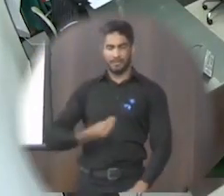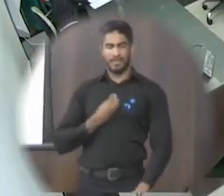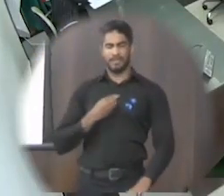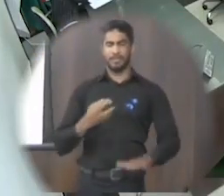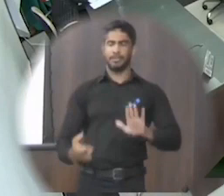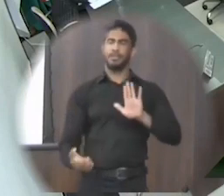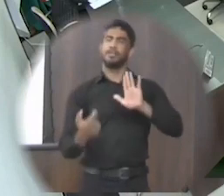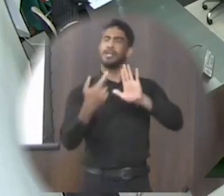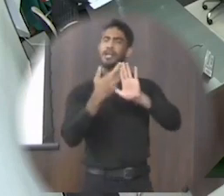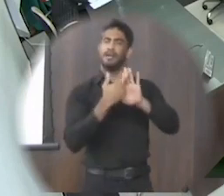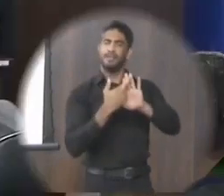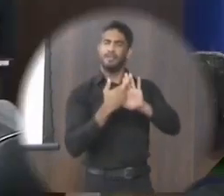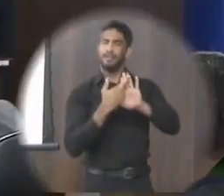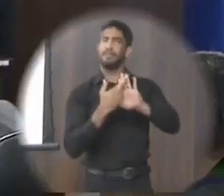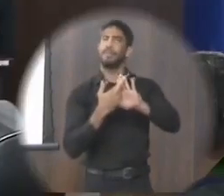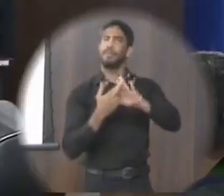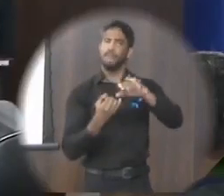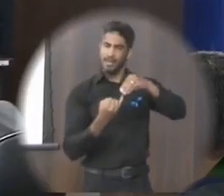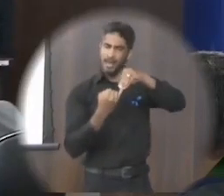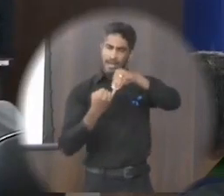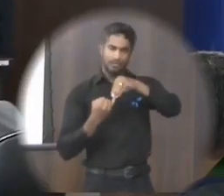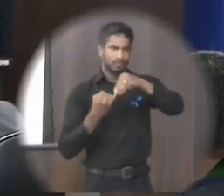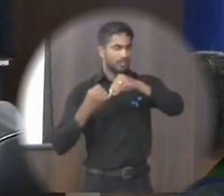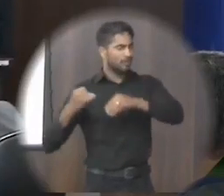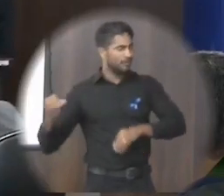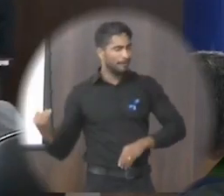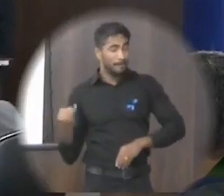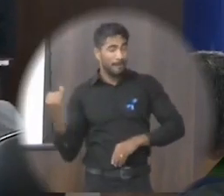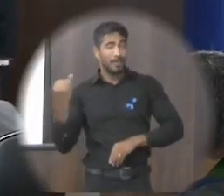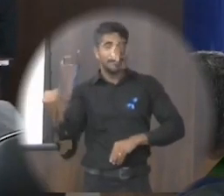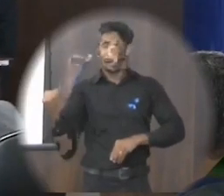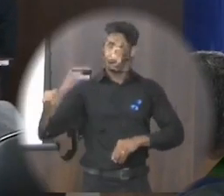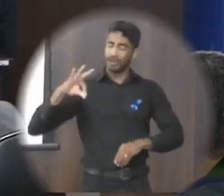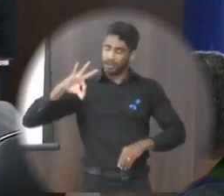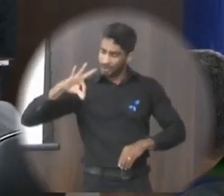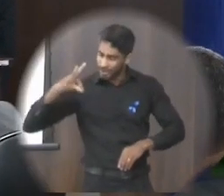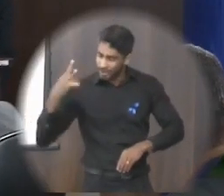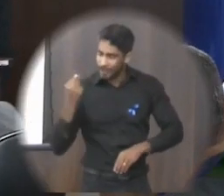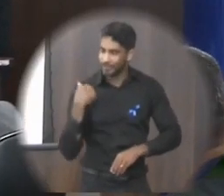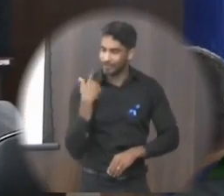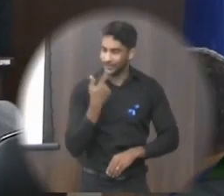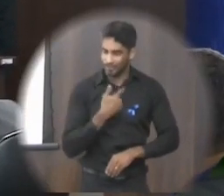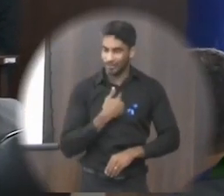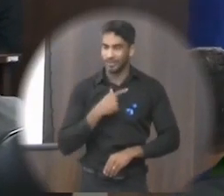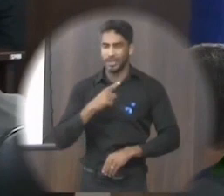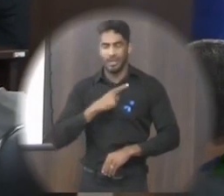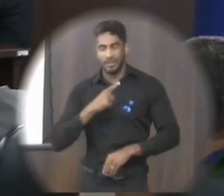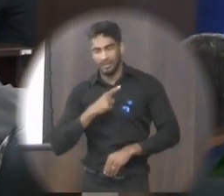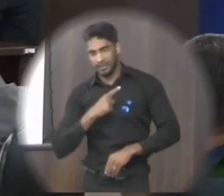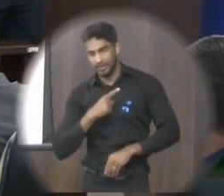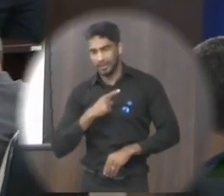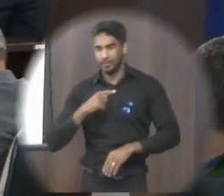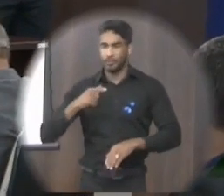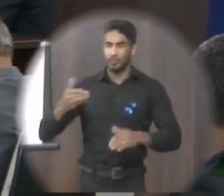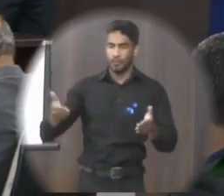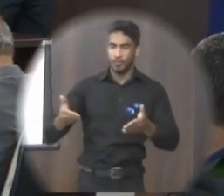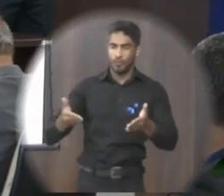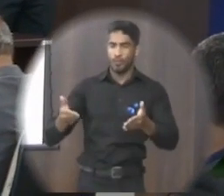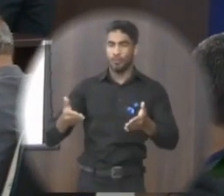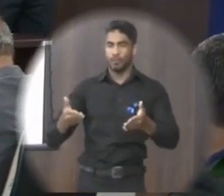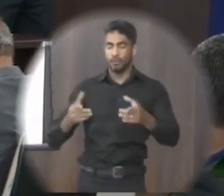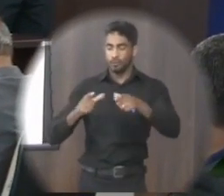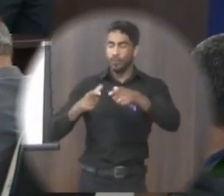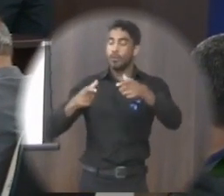representando essa entidade de tão grande importância aqui para todos nós, como o senhor disse, hoje atendendo, né, um